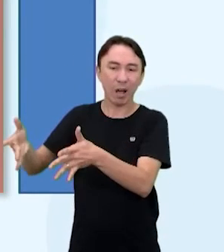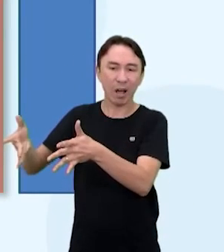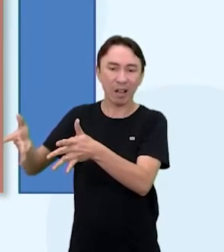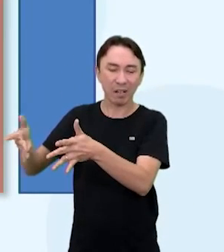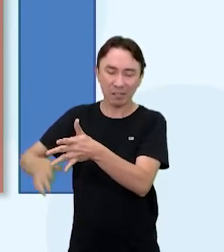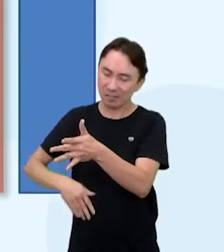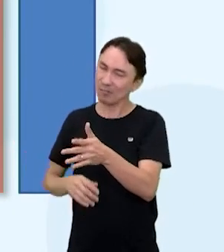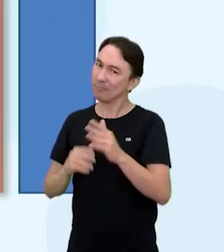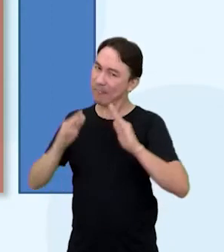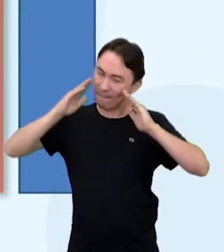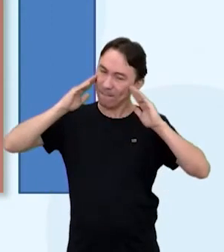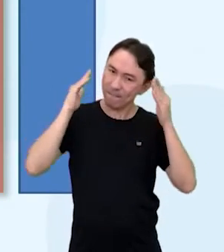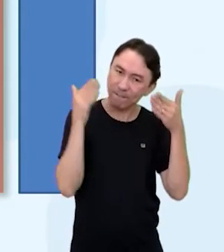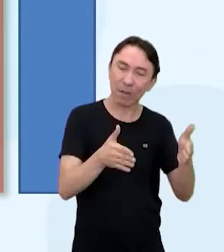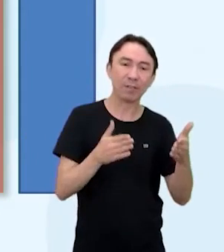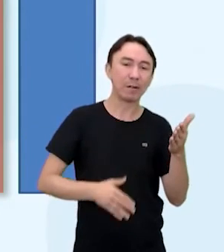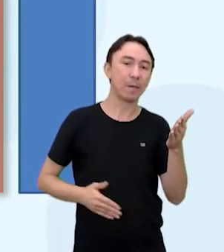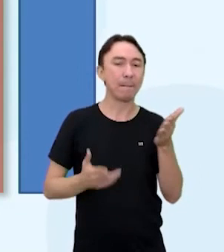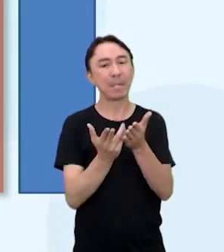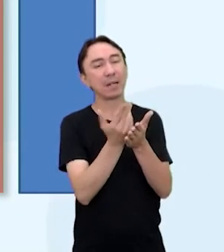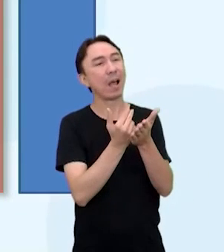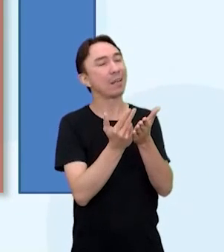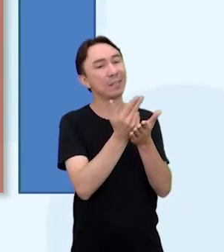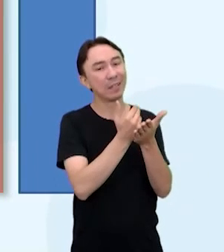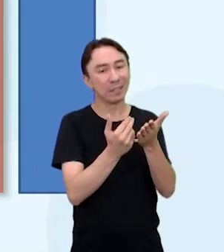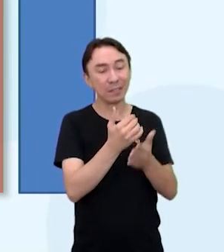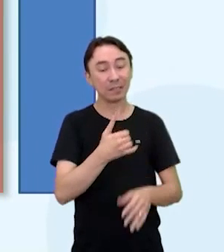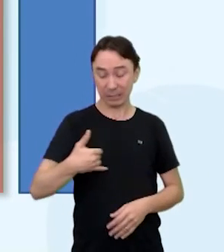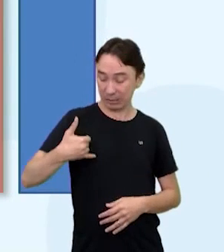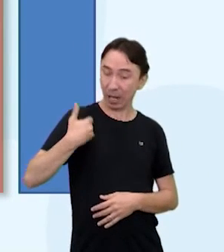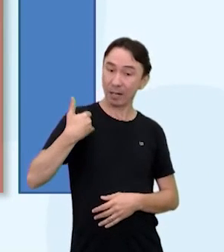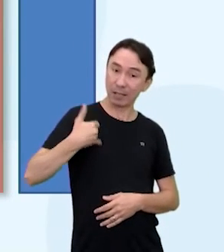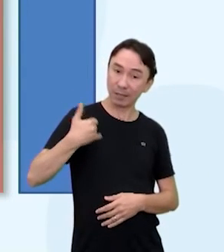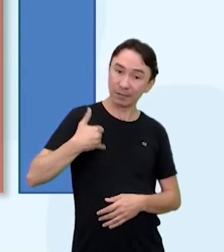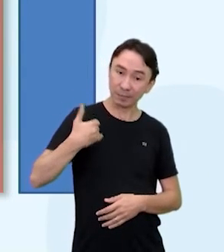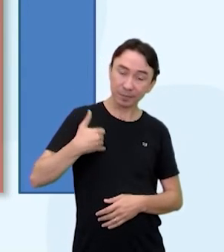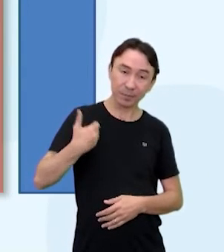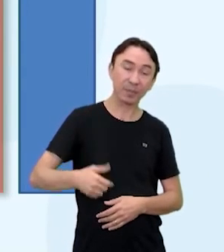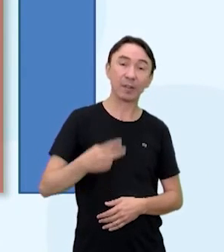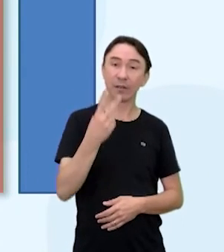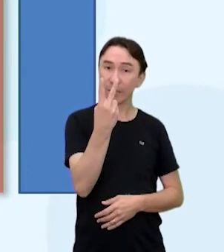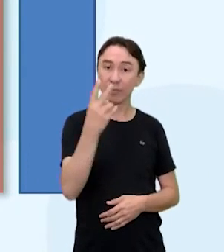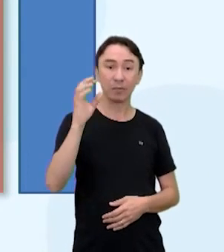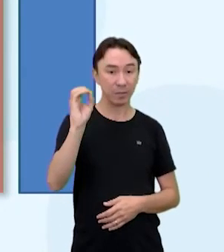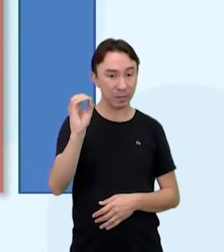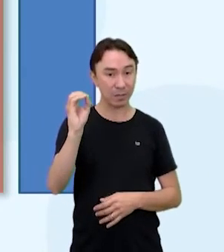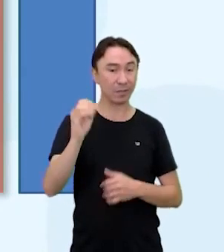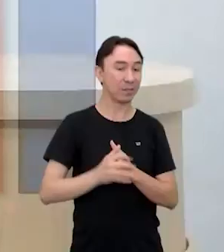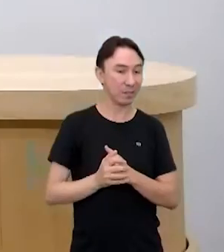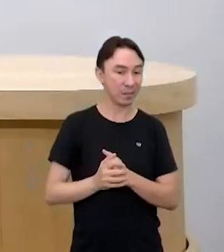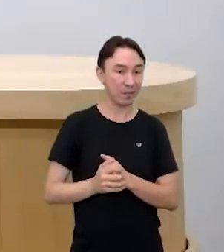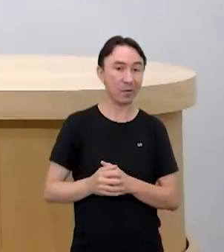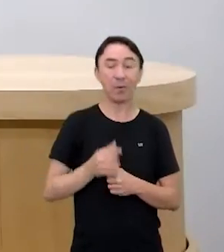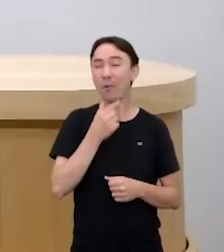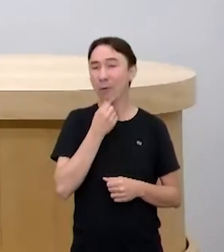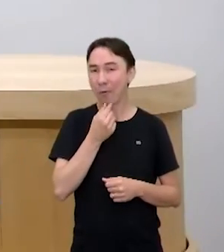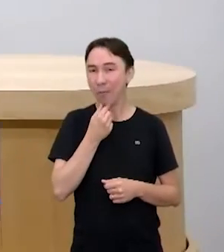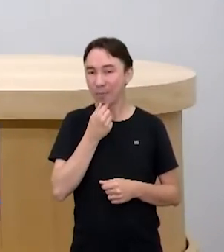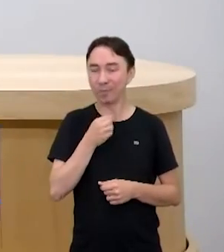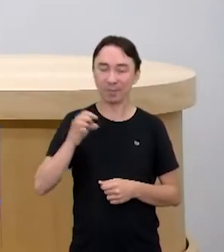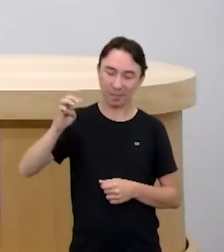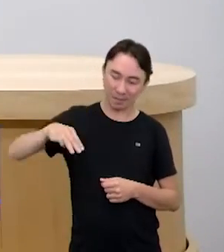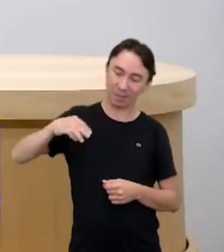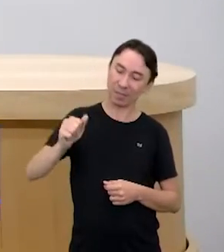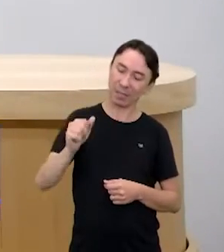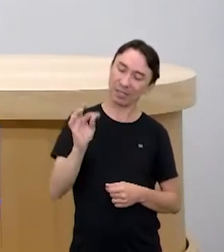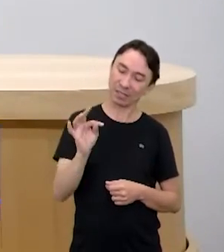aos 20 anos, isso aqui tem uma história interessante, porque o Matisse teve um problema de apendicite e ele ficou